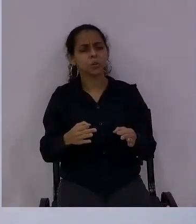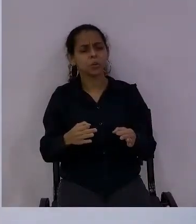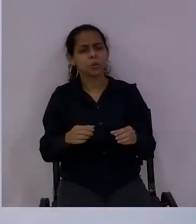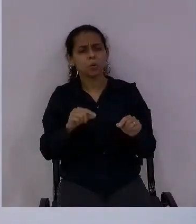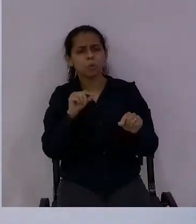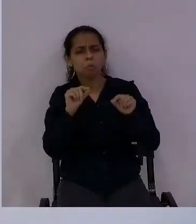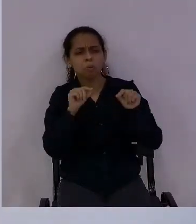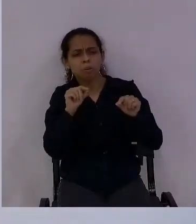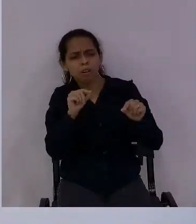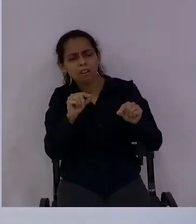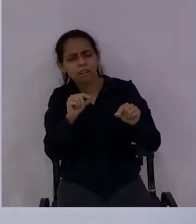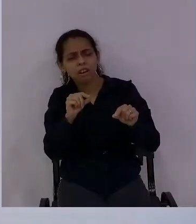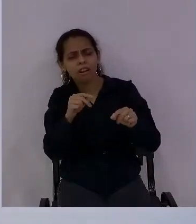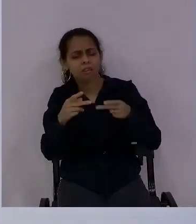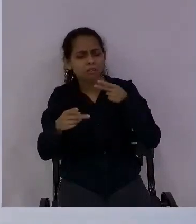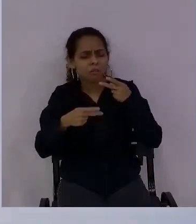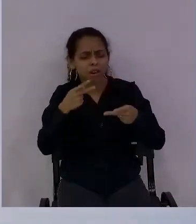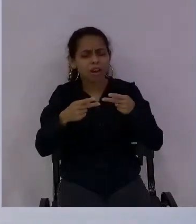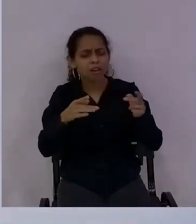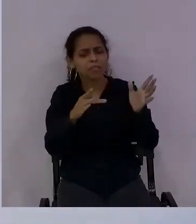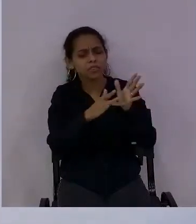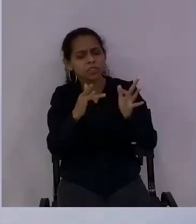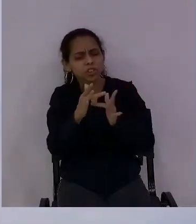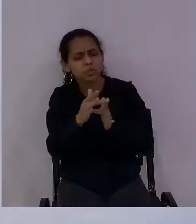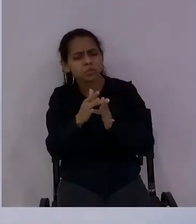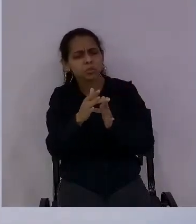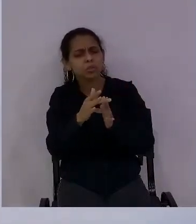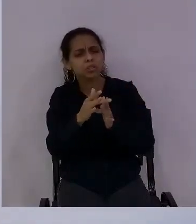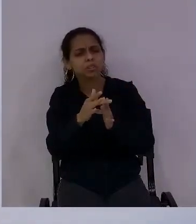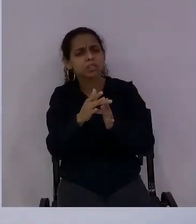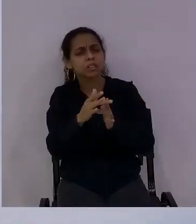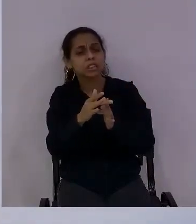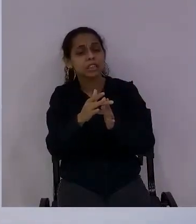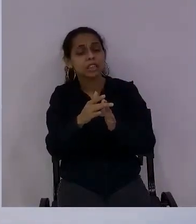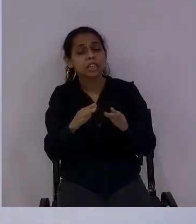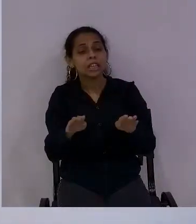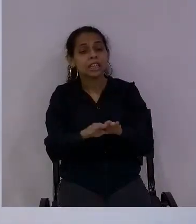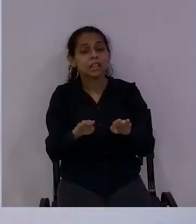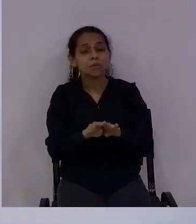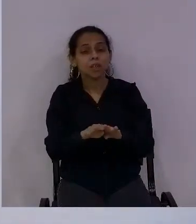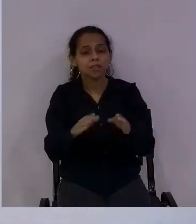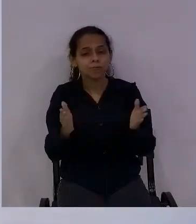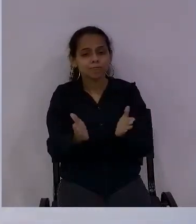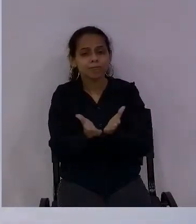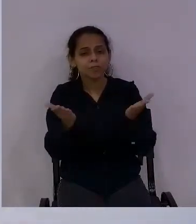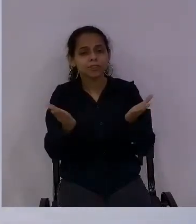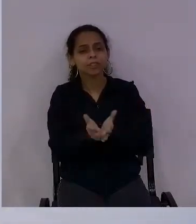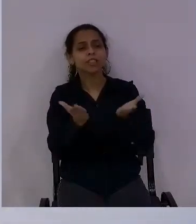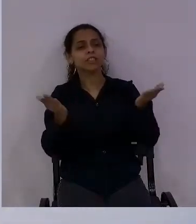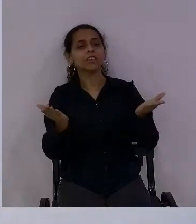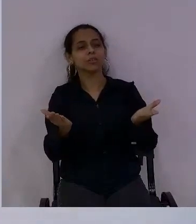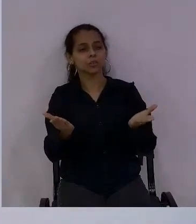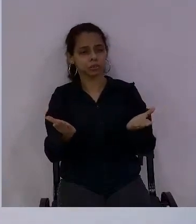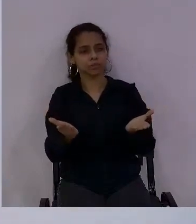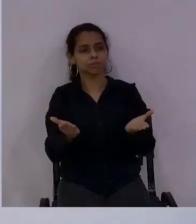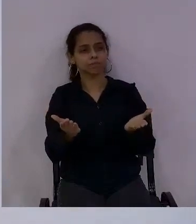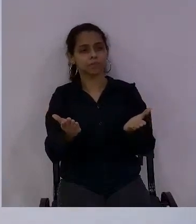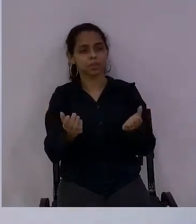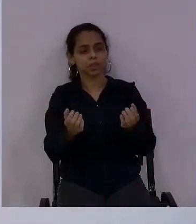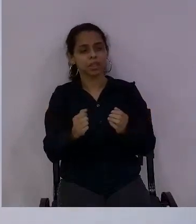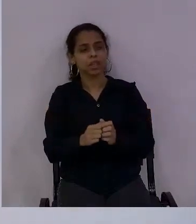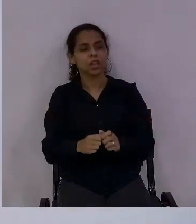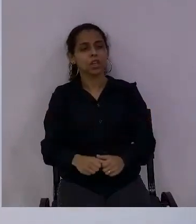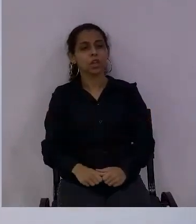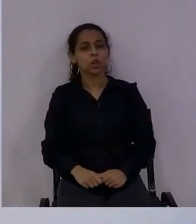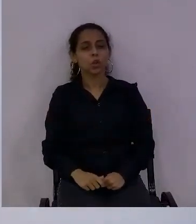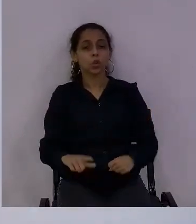Cristo. Lucas passa então a fazer uma narrativa detalhada dos acontecimentos da igreja e do Senhor